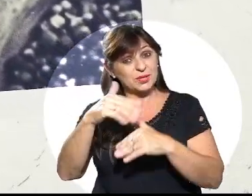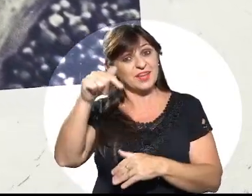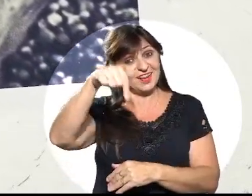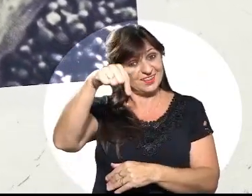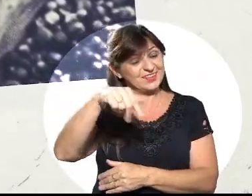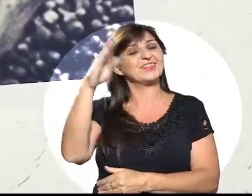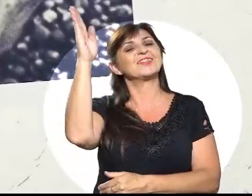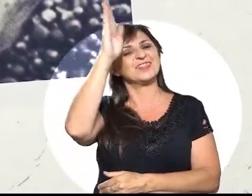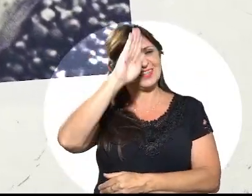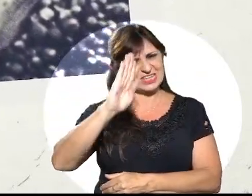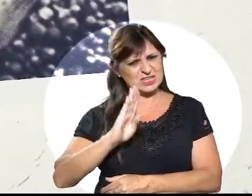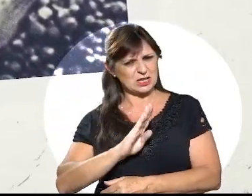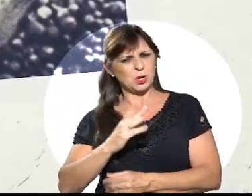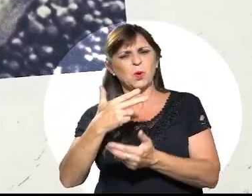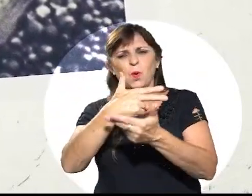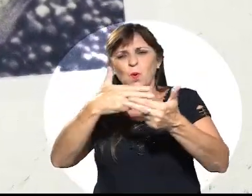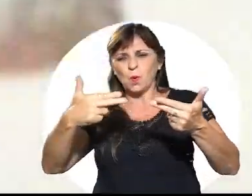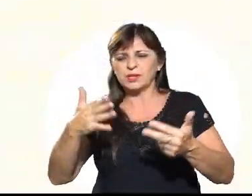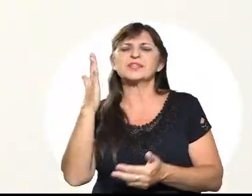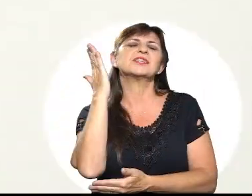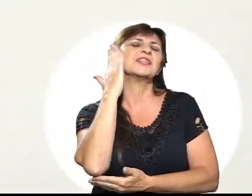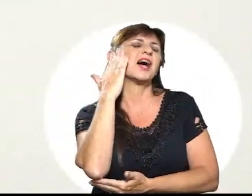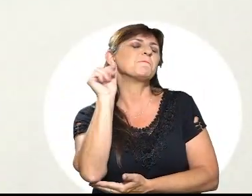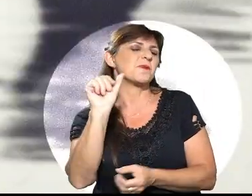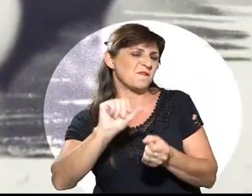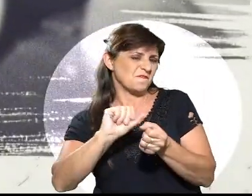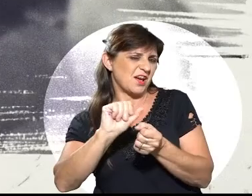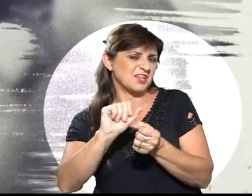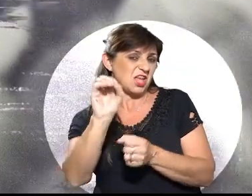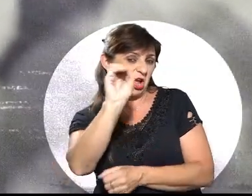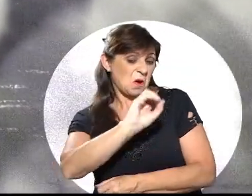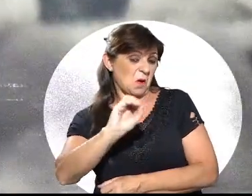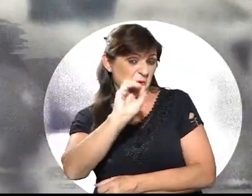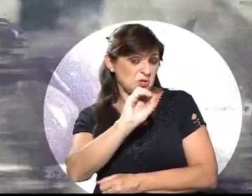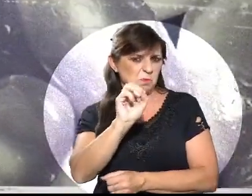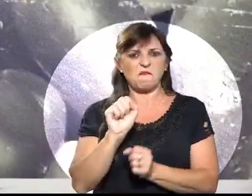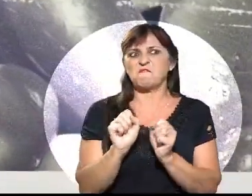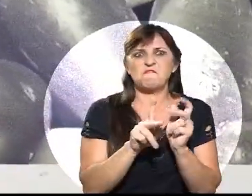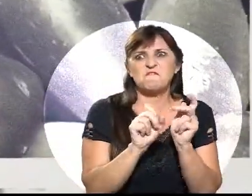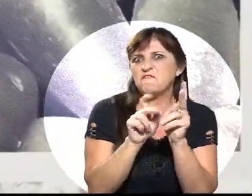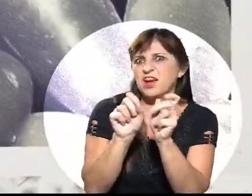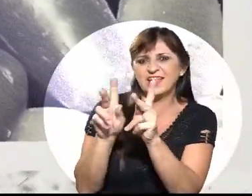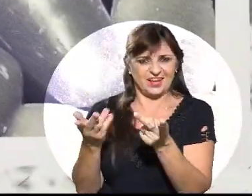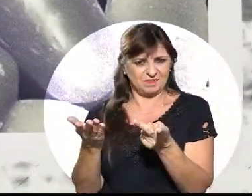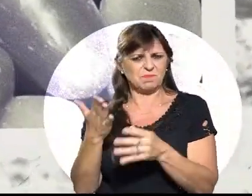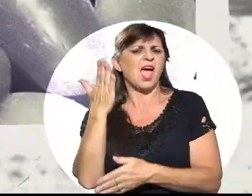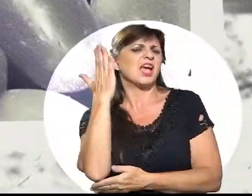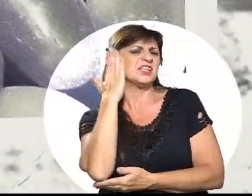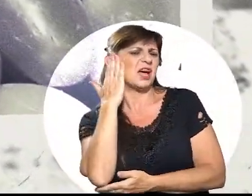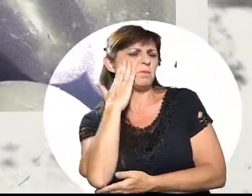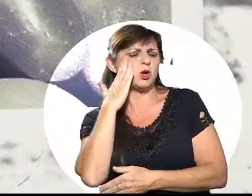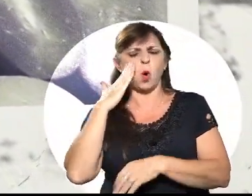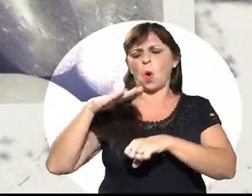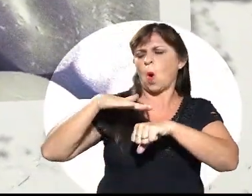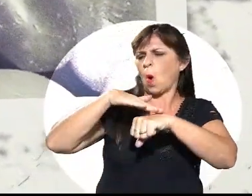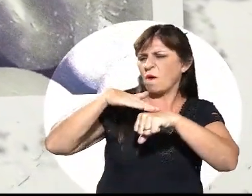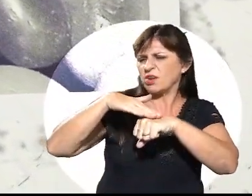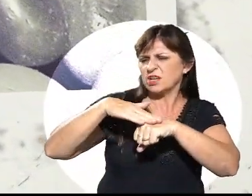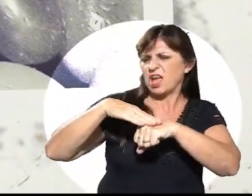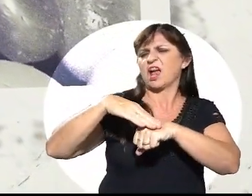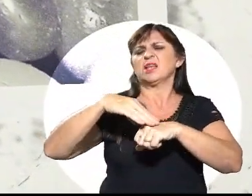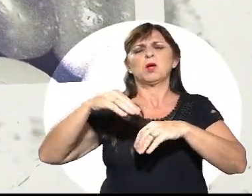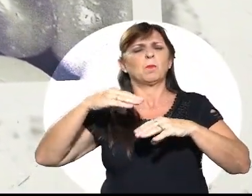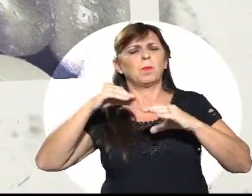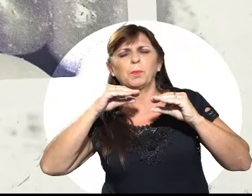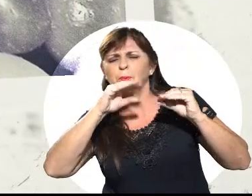fazer muito bem entre os vilarejos libaneses: vender. Sabiam também conversar. Por isso, quando